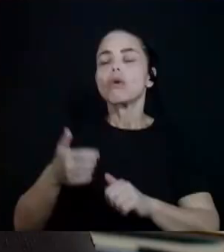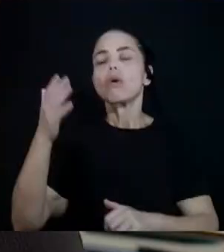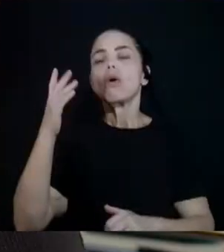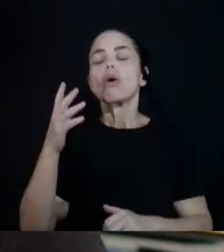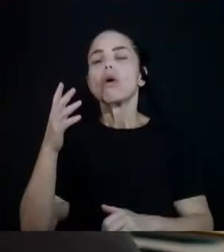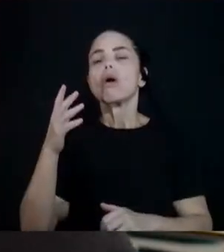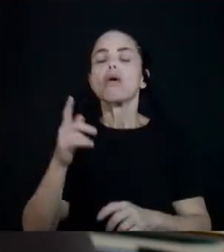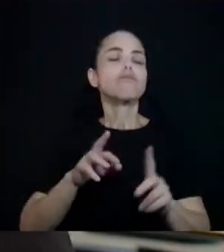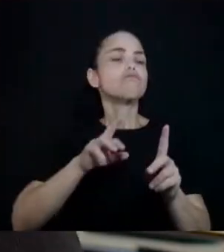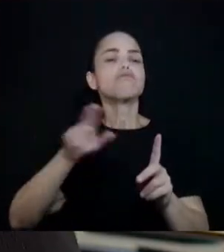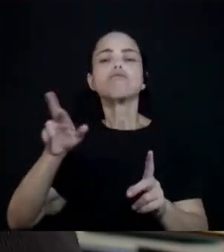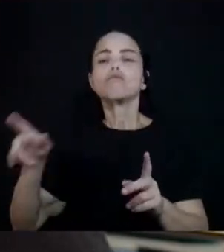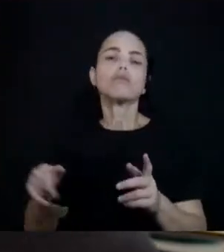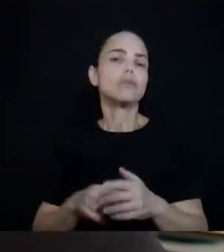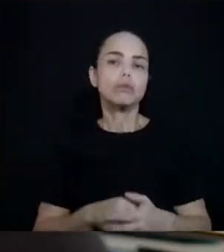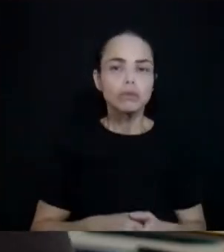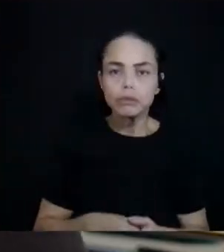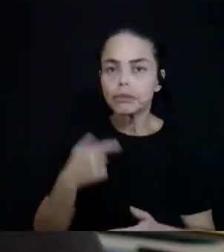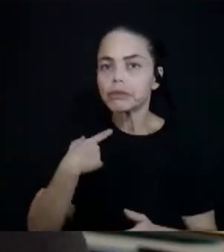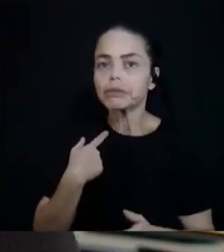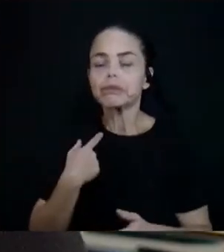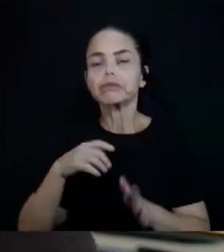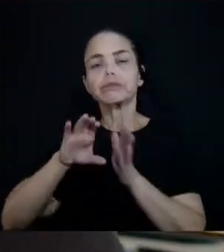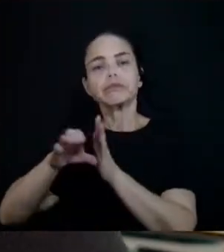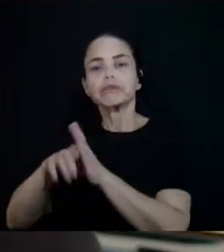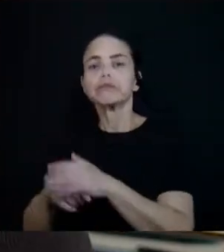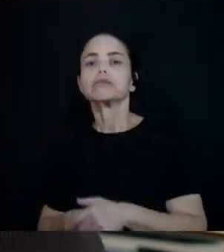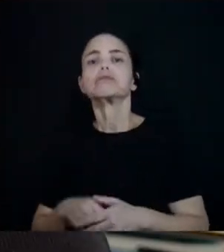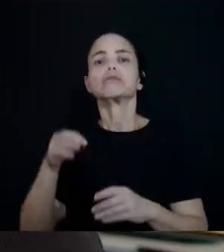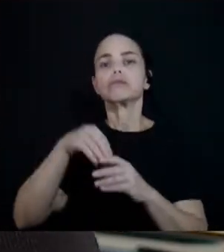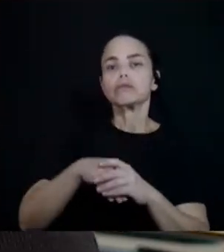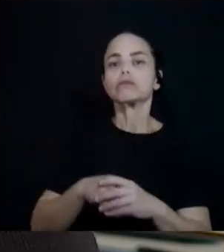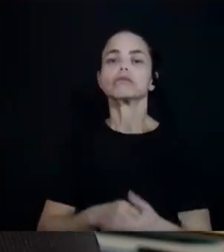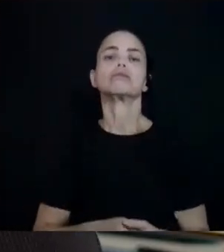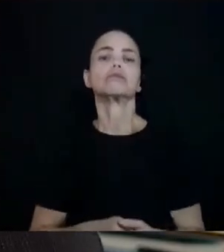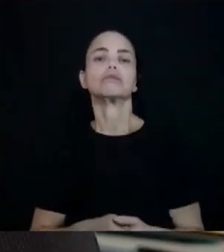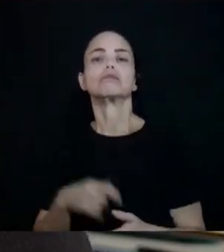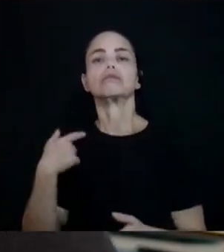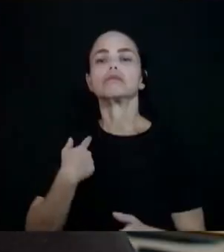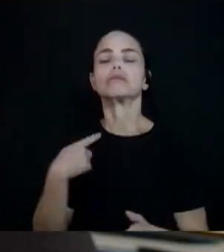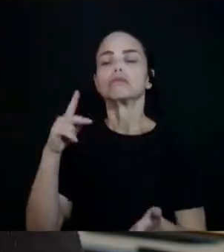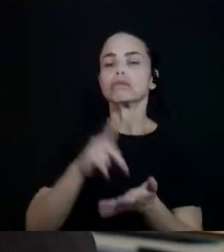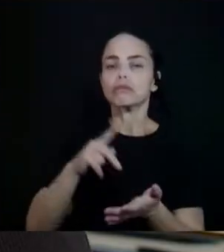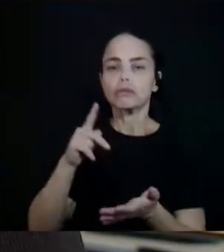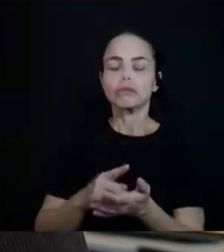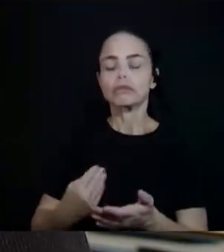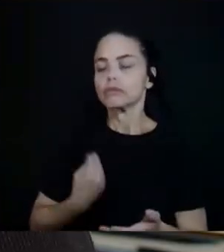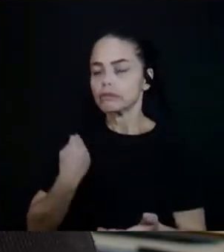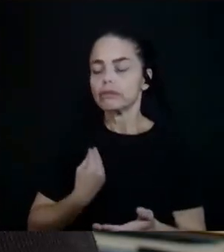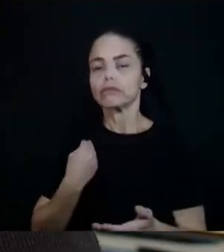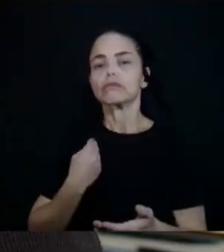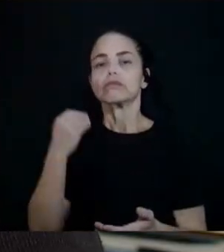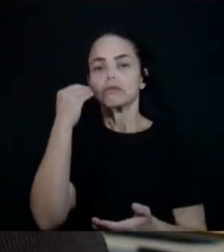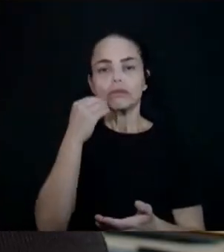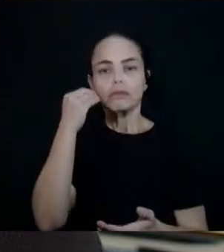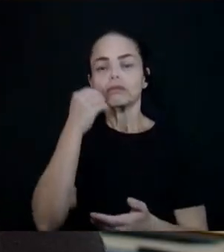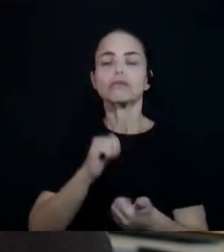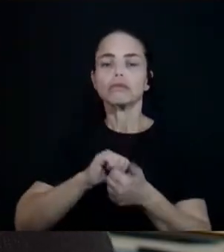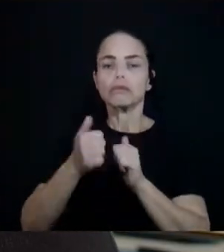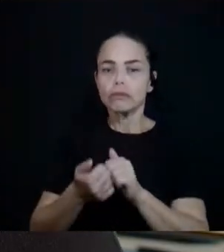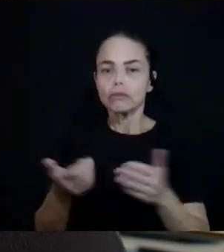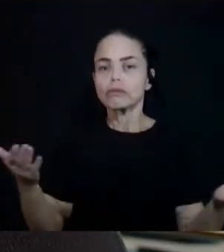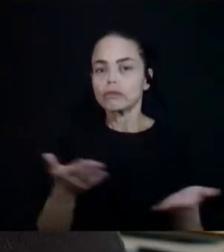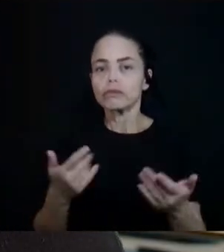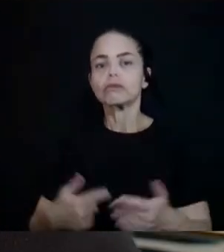diferenciação dos conceitos e a aplicação em questões que são reais. Então ali, por exemplo, nos jogos que eles estão vendo agora, tem